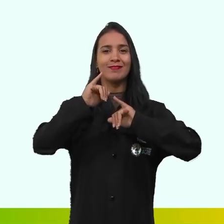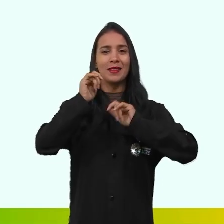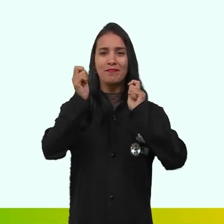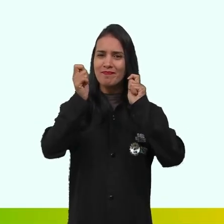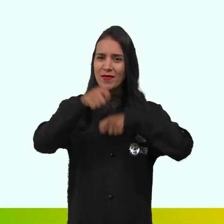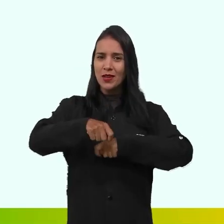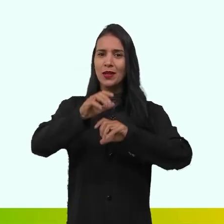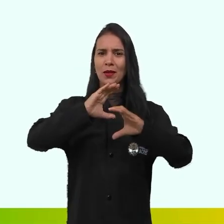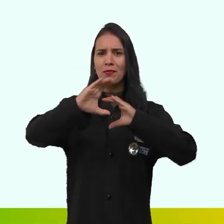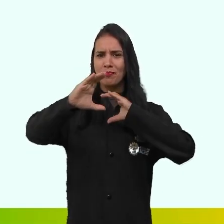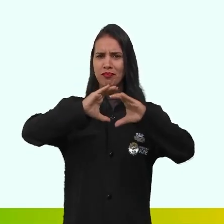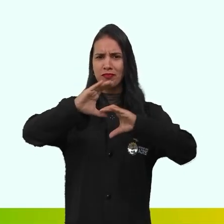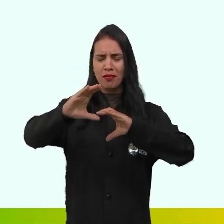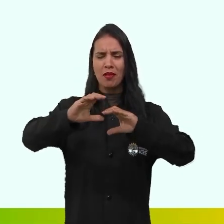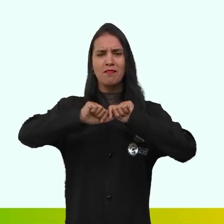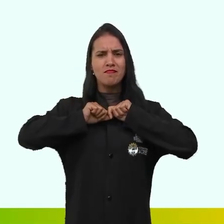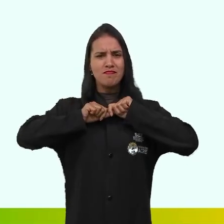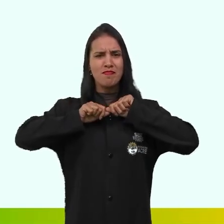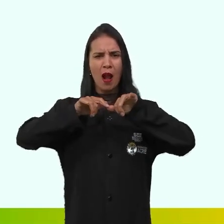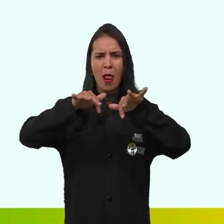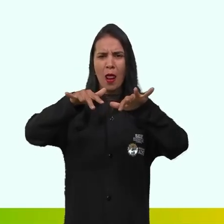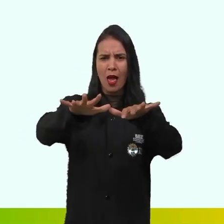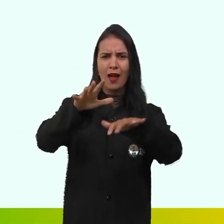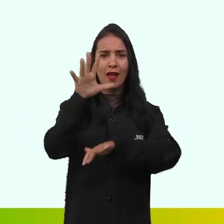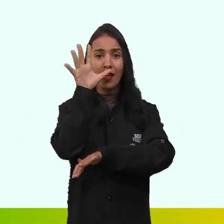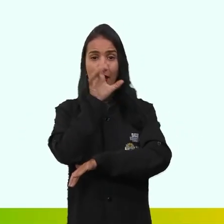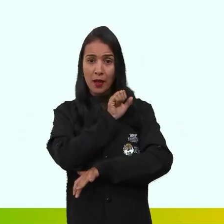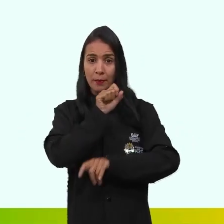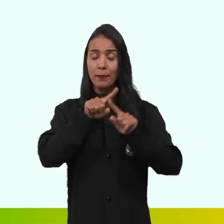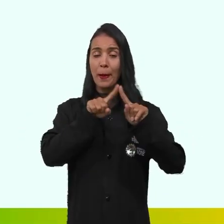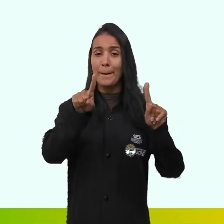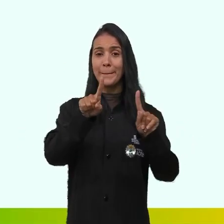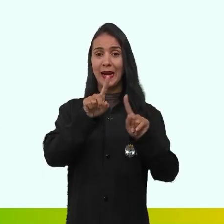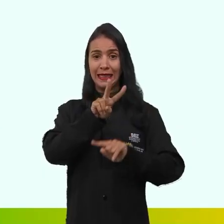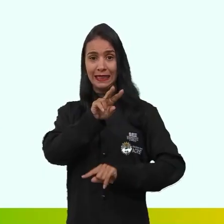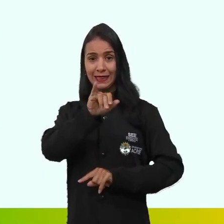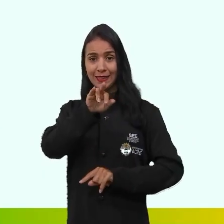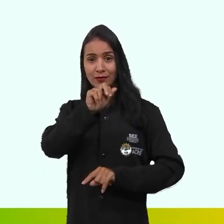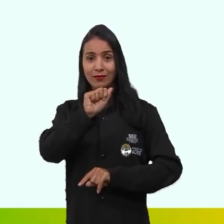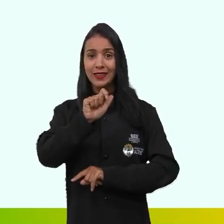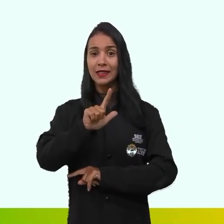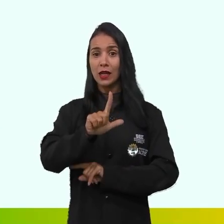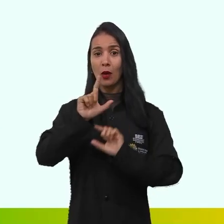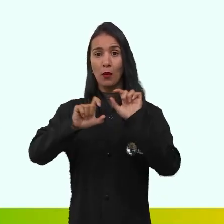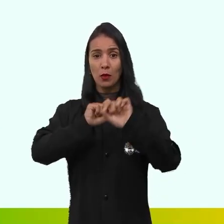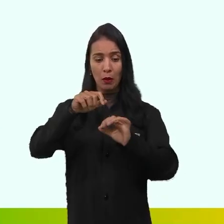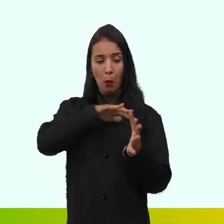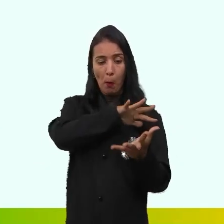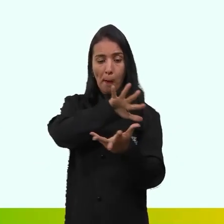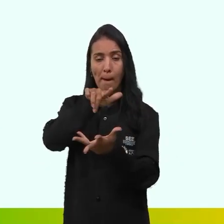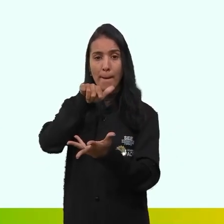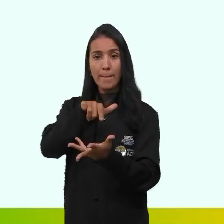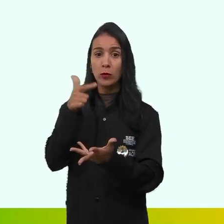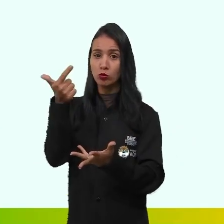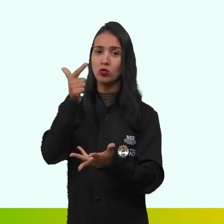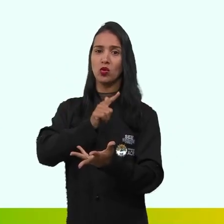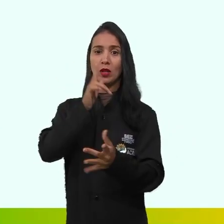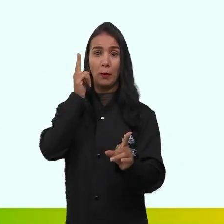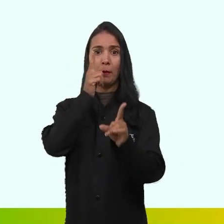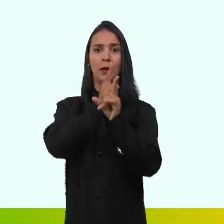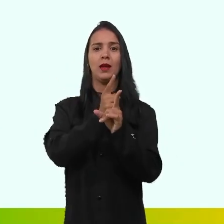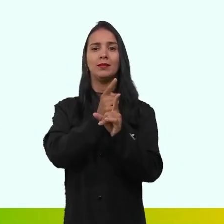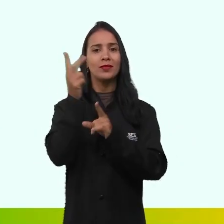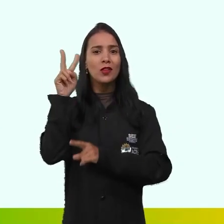da fake news. Então, essa natureza viral do compartilhamento de conteúdo permite que essas informações